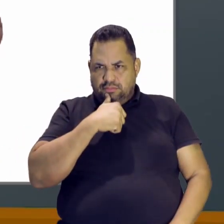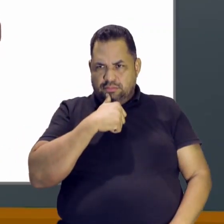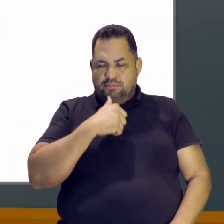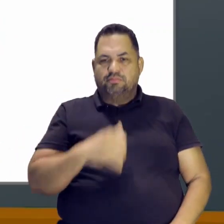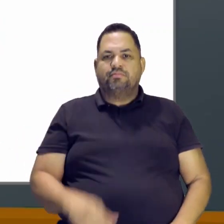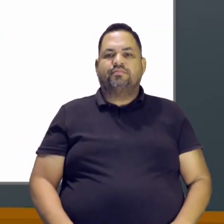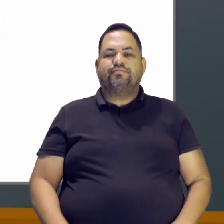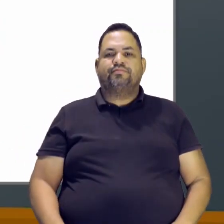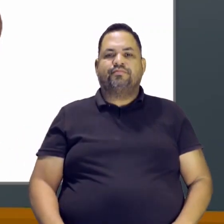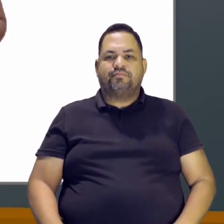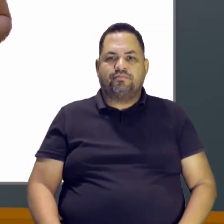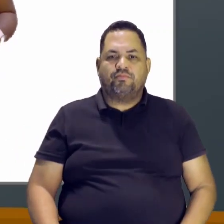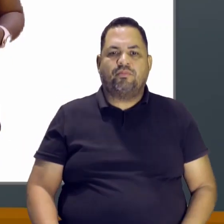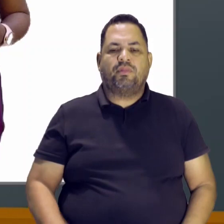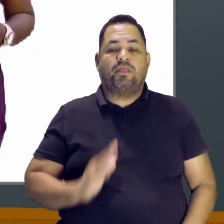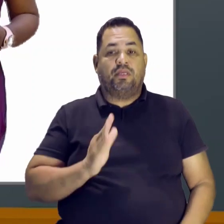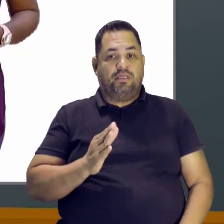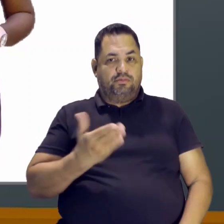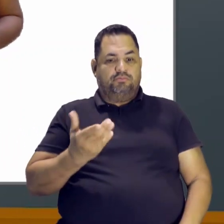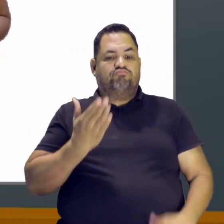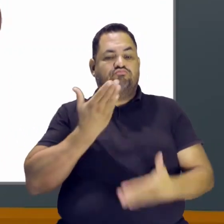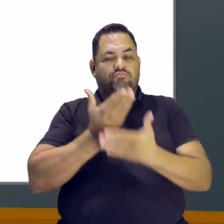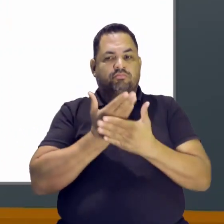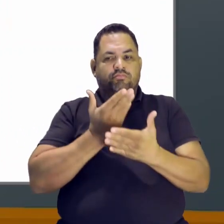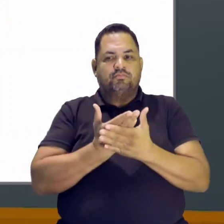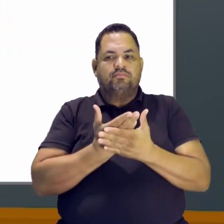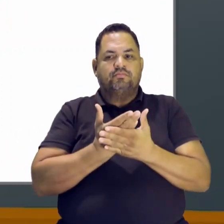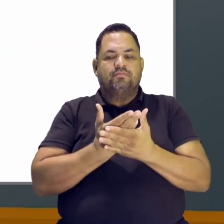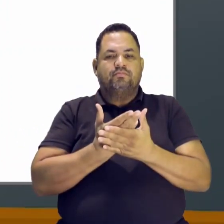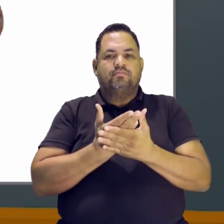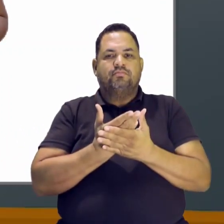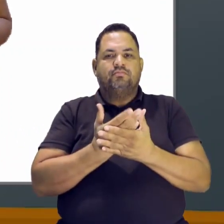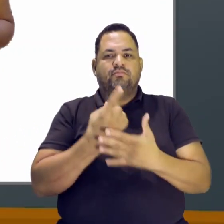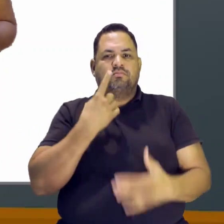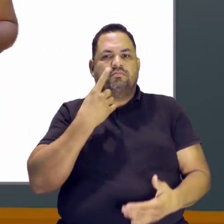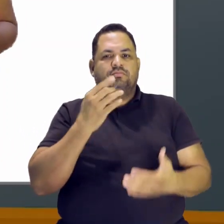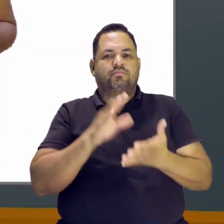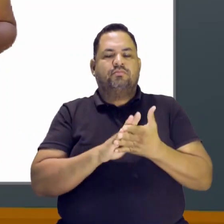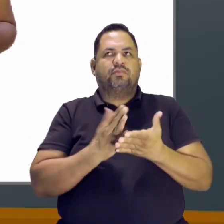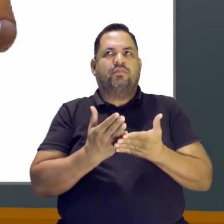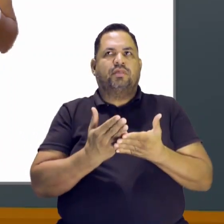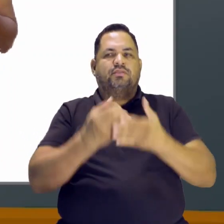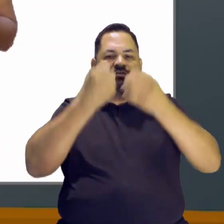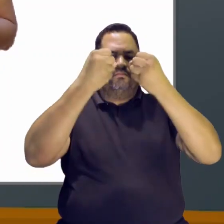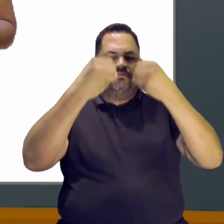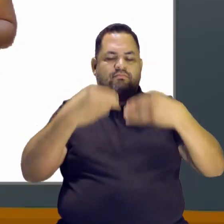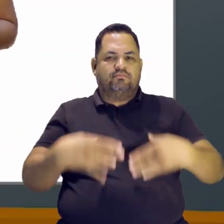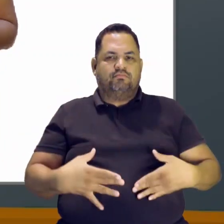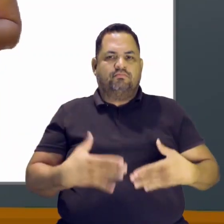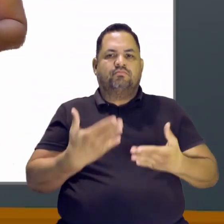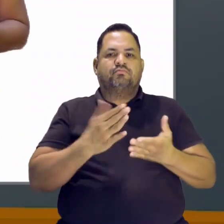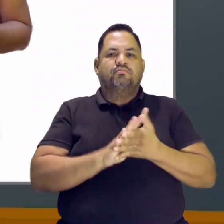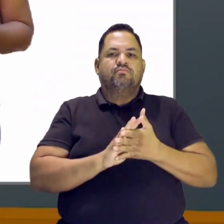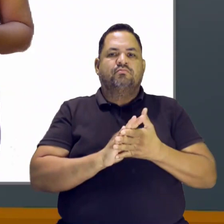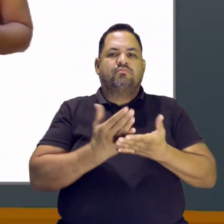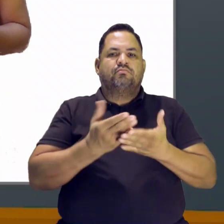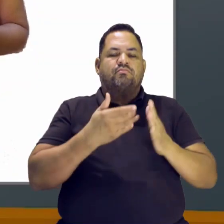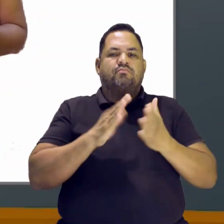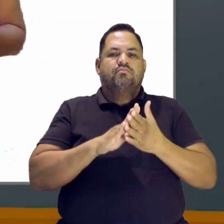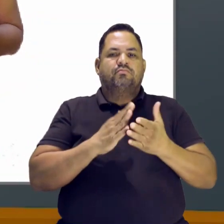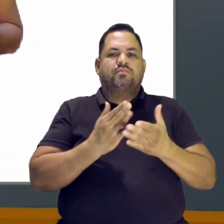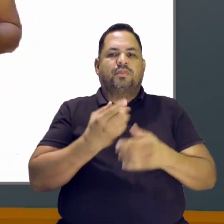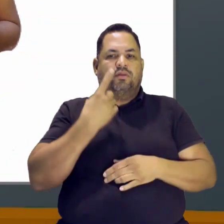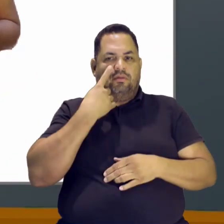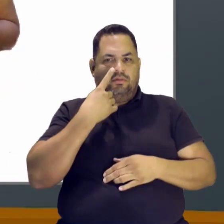sim, né? Que a gente já viu lá na aula, né? Aí tu vai especificar, olha, com base nas minhas pesquisas, eu observei